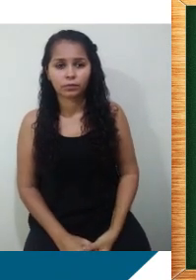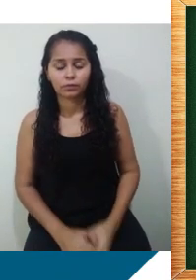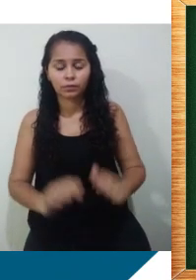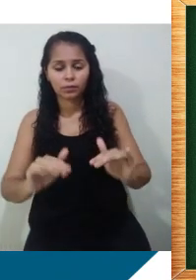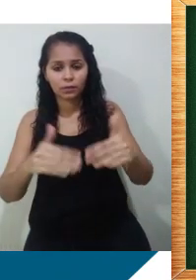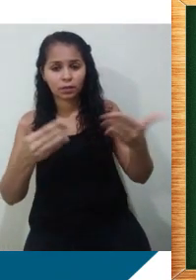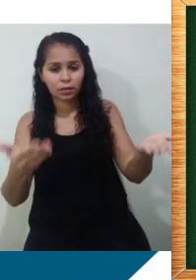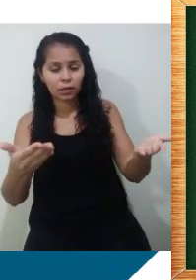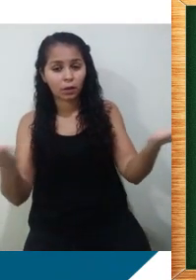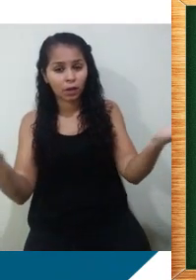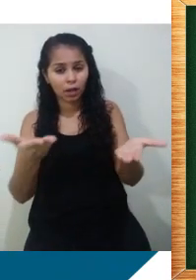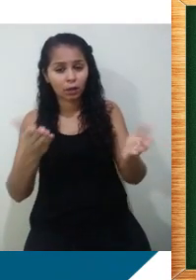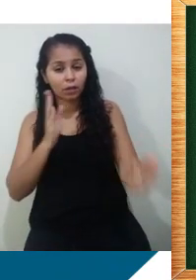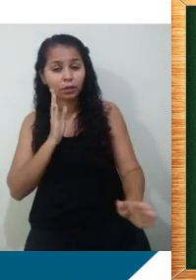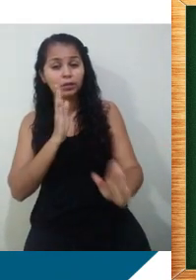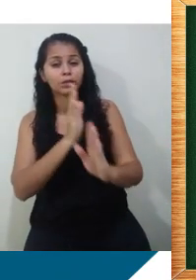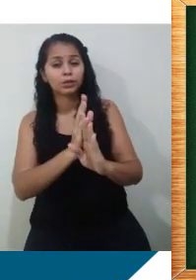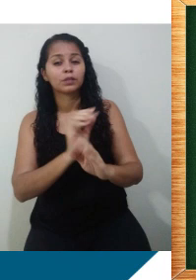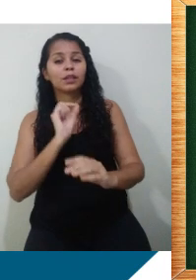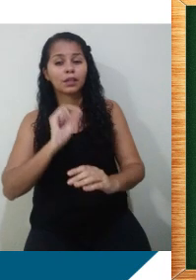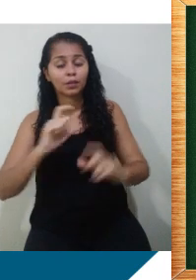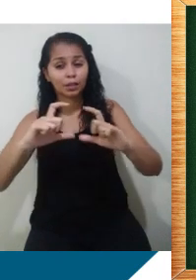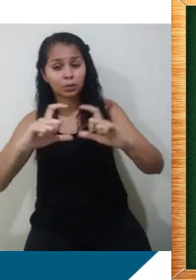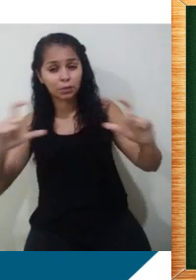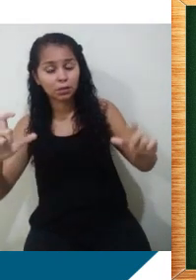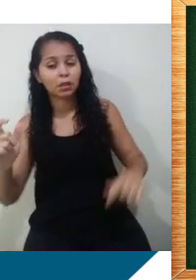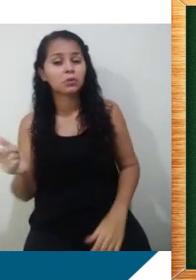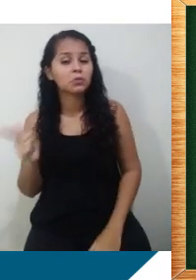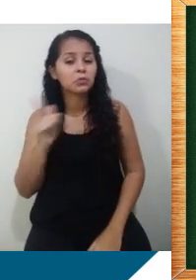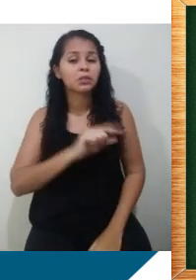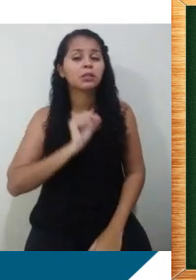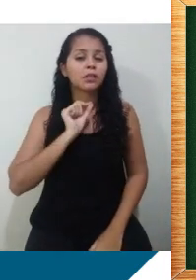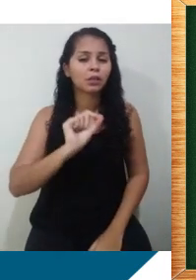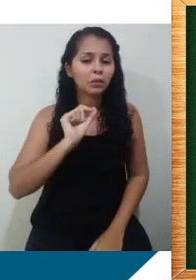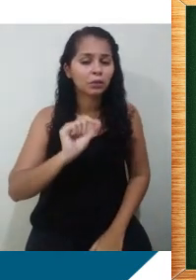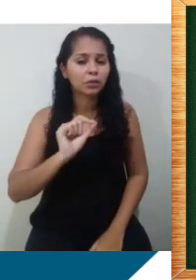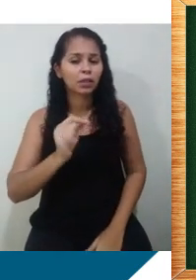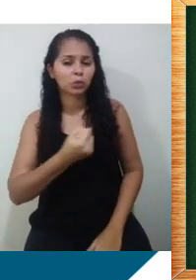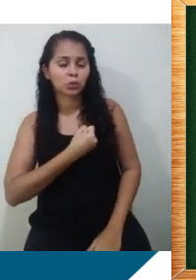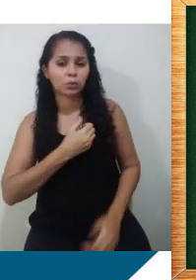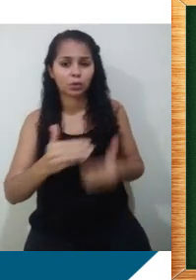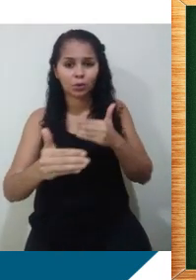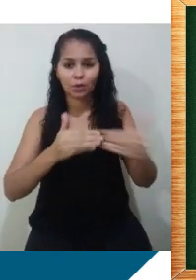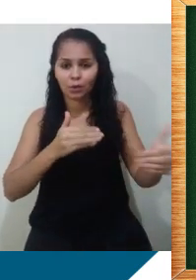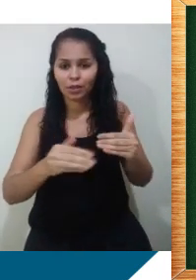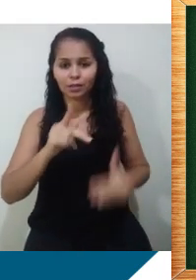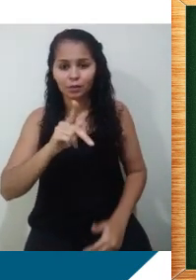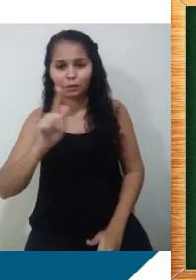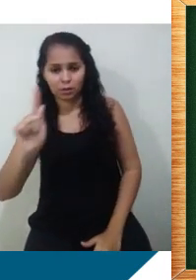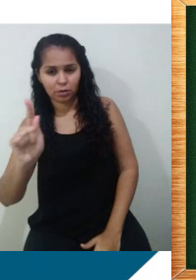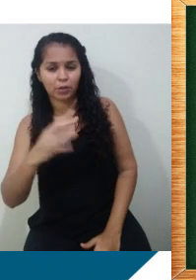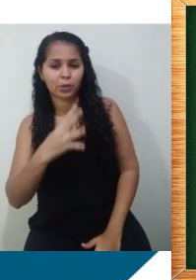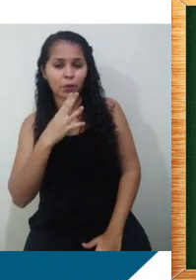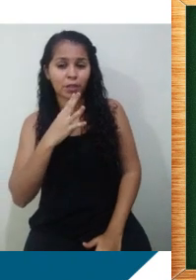Então, vamos agora encontrar uma expressão que nos permita obter um termo qualquer de uma PG, conhecendo apenas